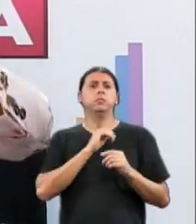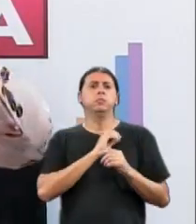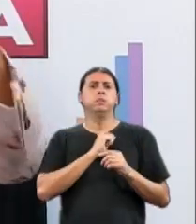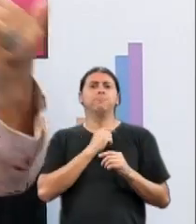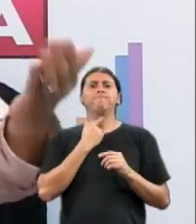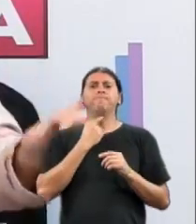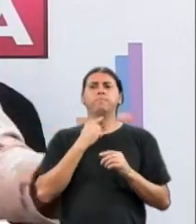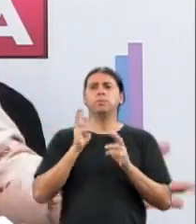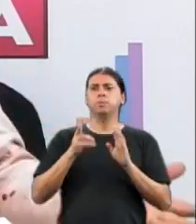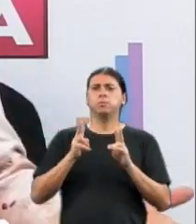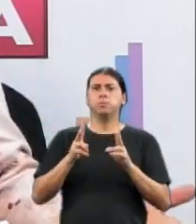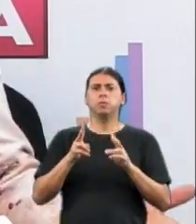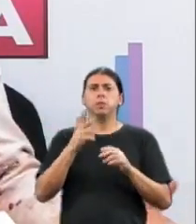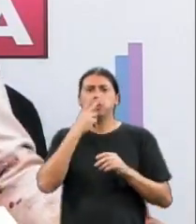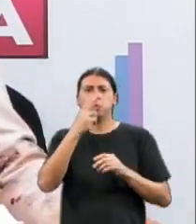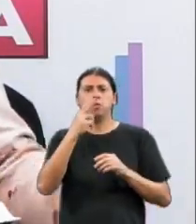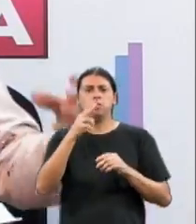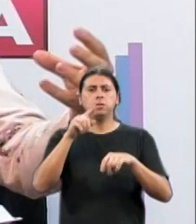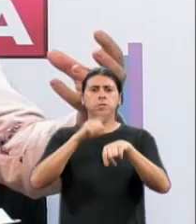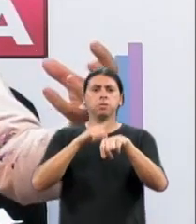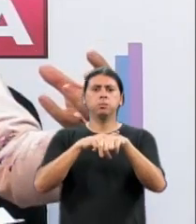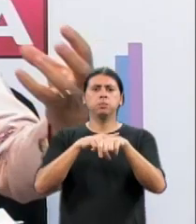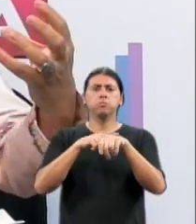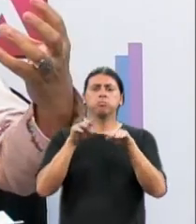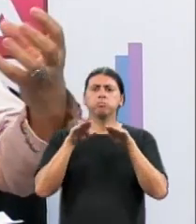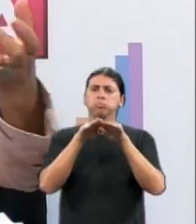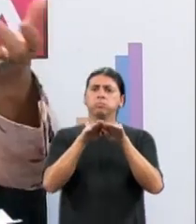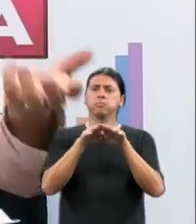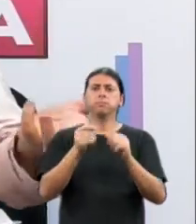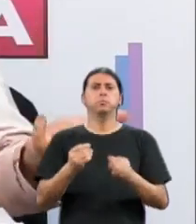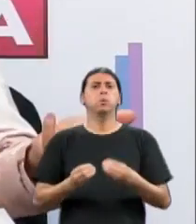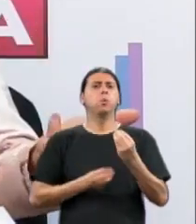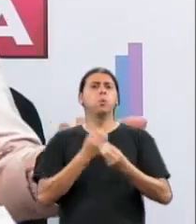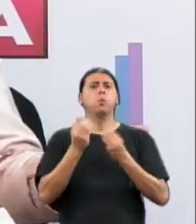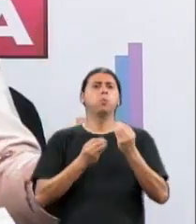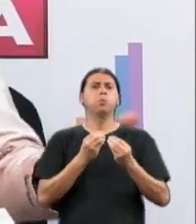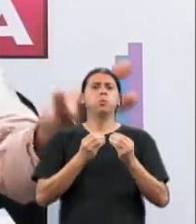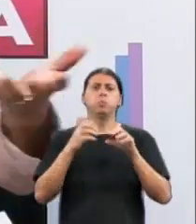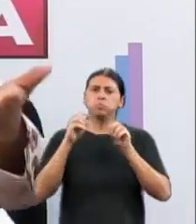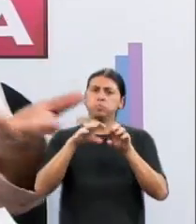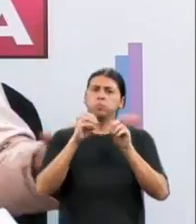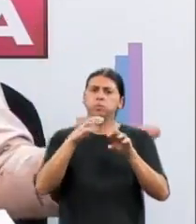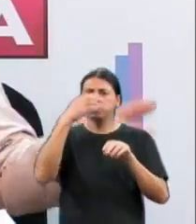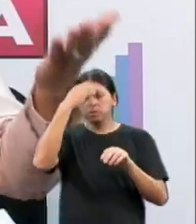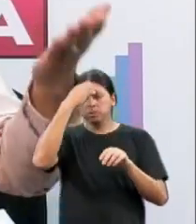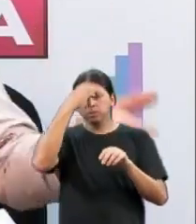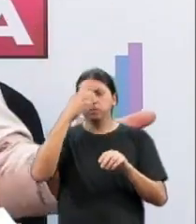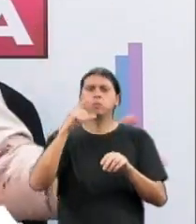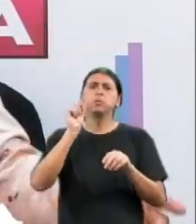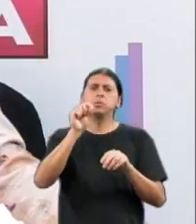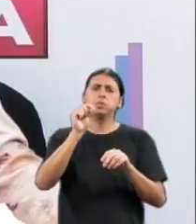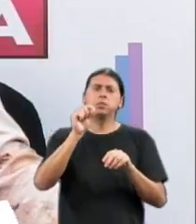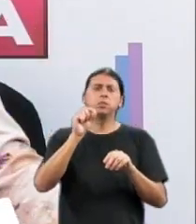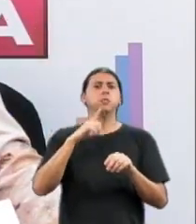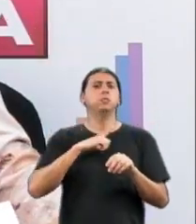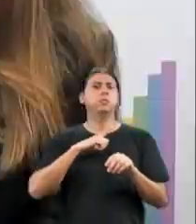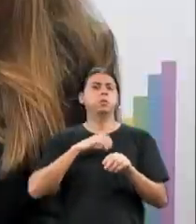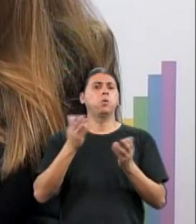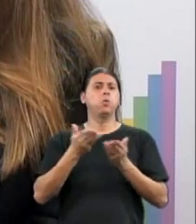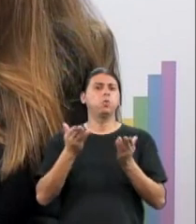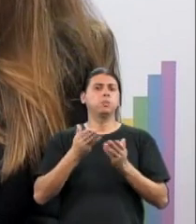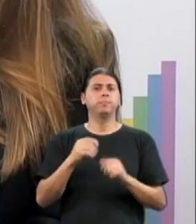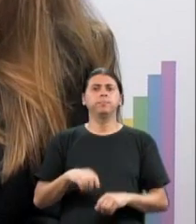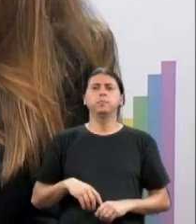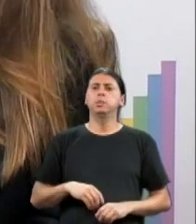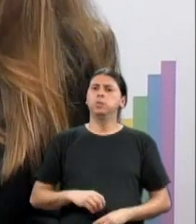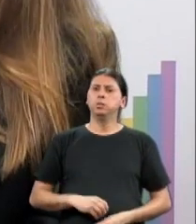aquilo tudo pipocando ao mesmo tempo? Como passar conhecimento num ambiente desses atualmente? Como